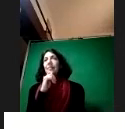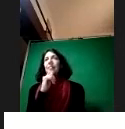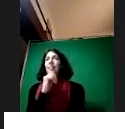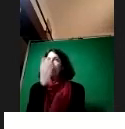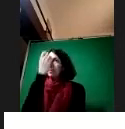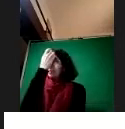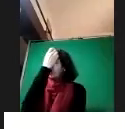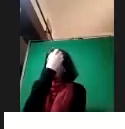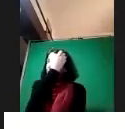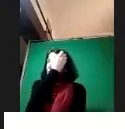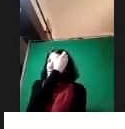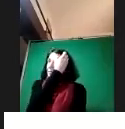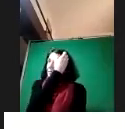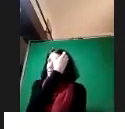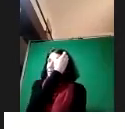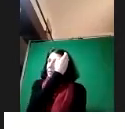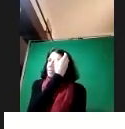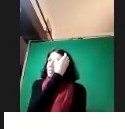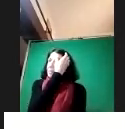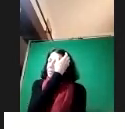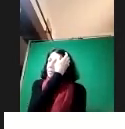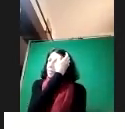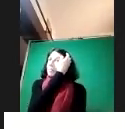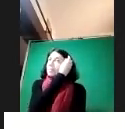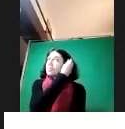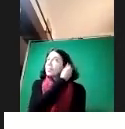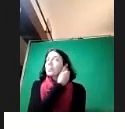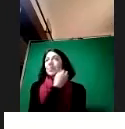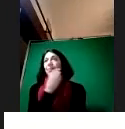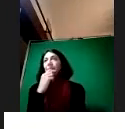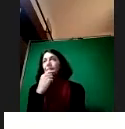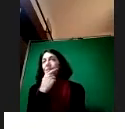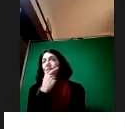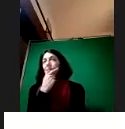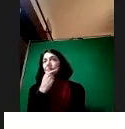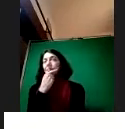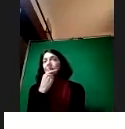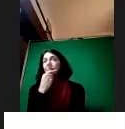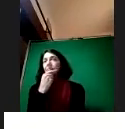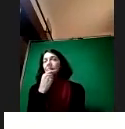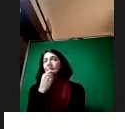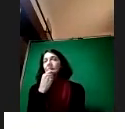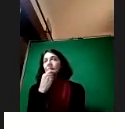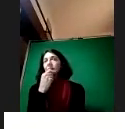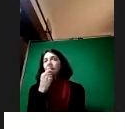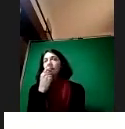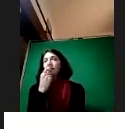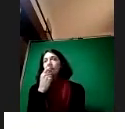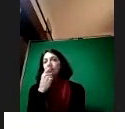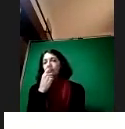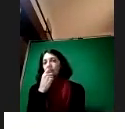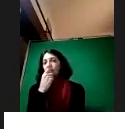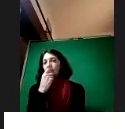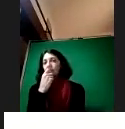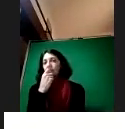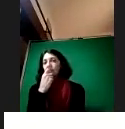Falam também daquilo que são os deveres, os hábitos,